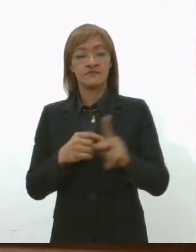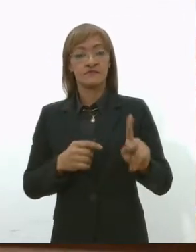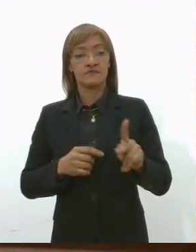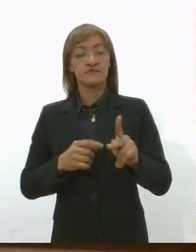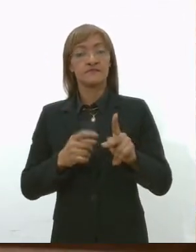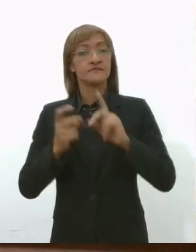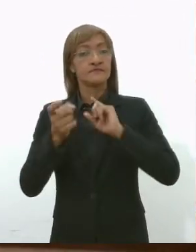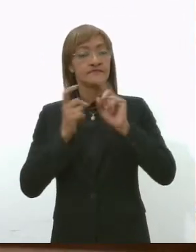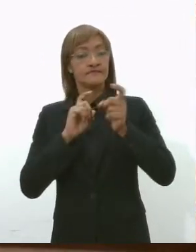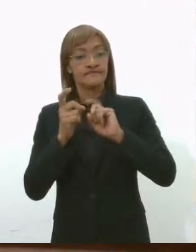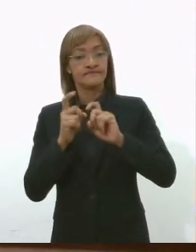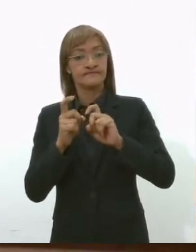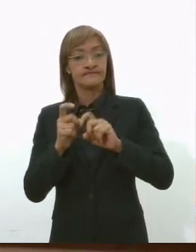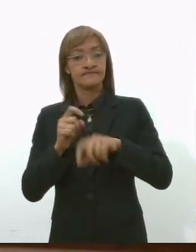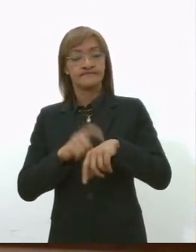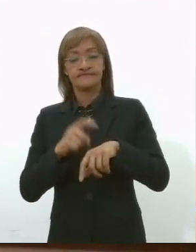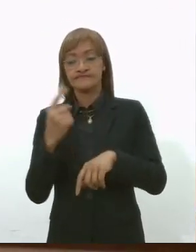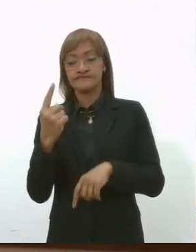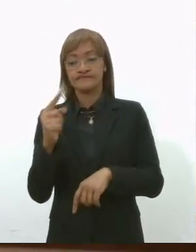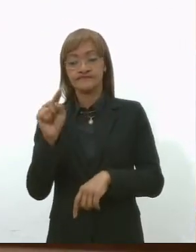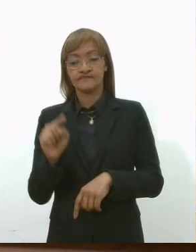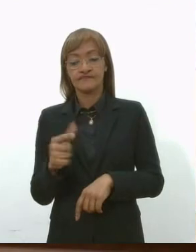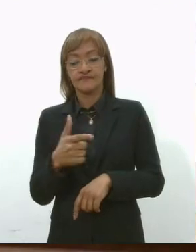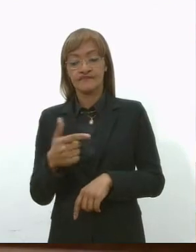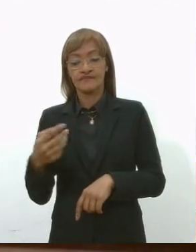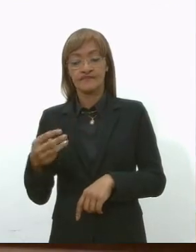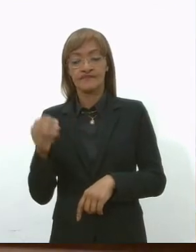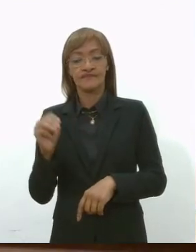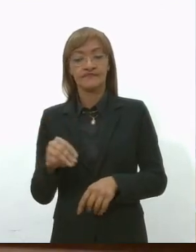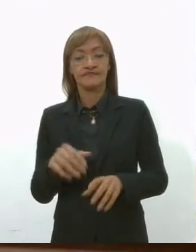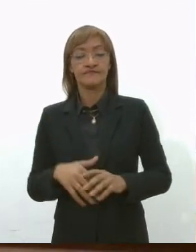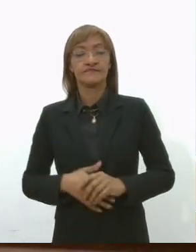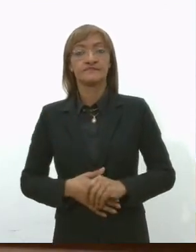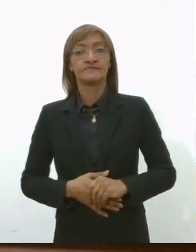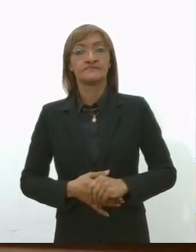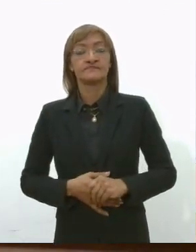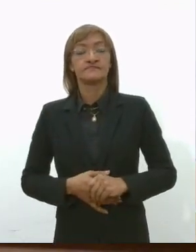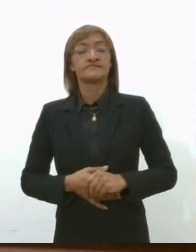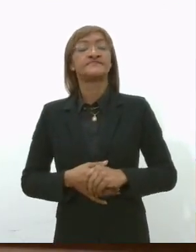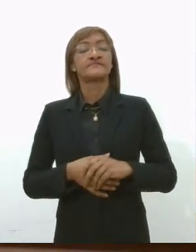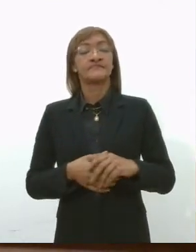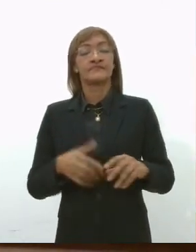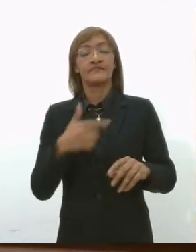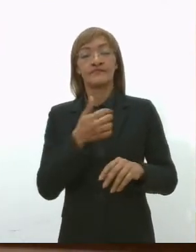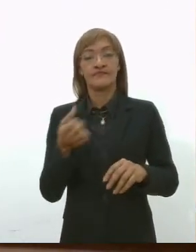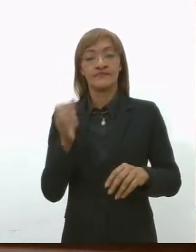extraordinária para as 13 horas e 23 minutos. Ata da 69ª